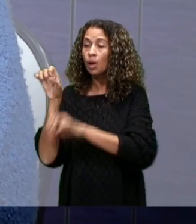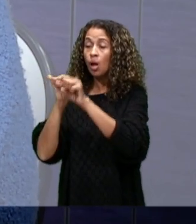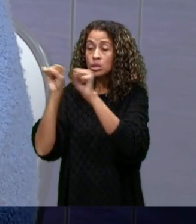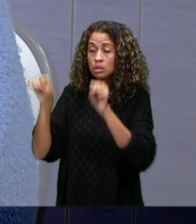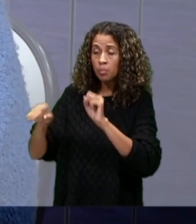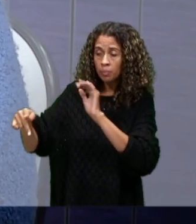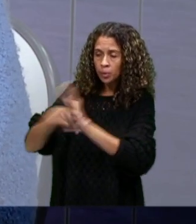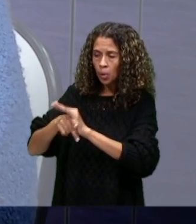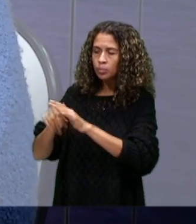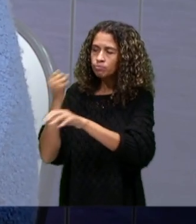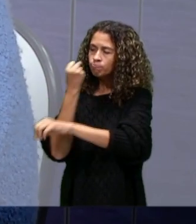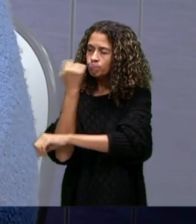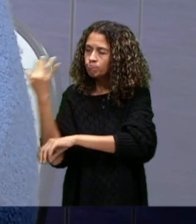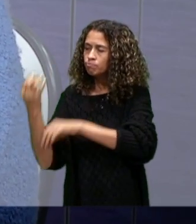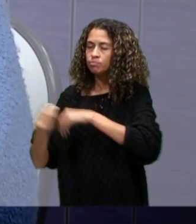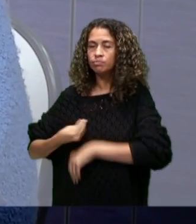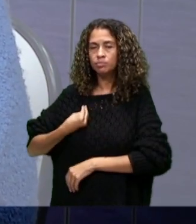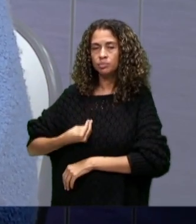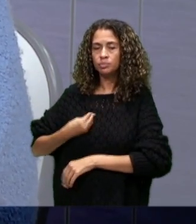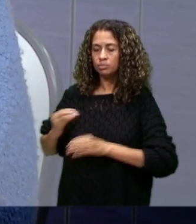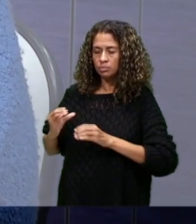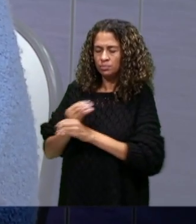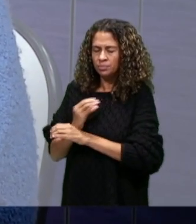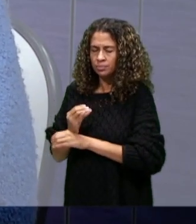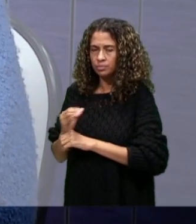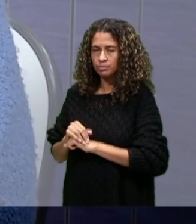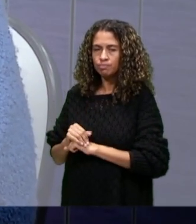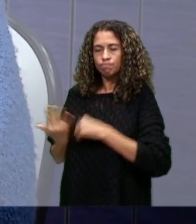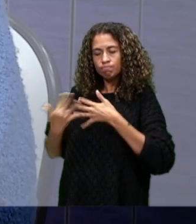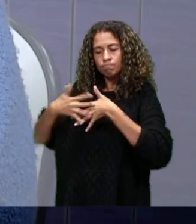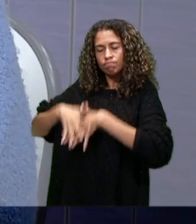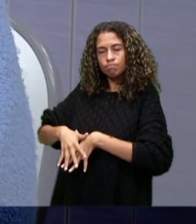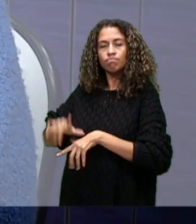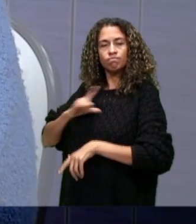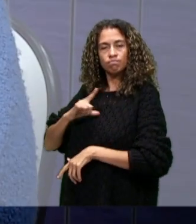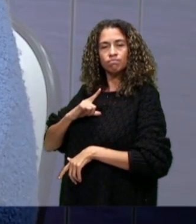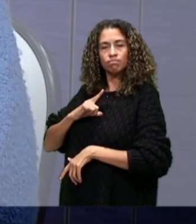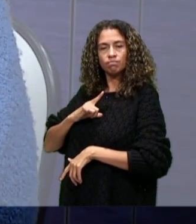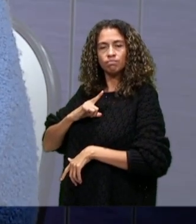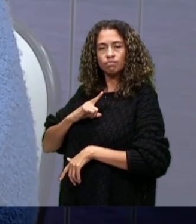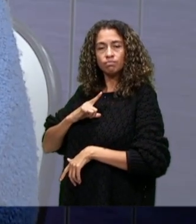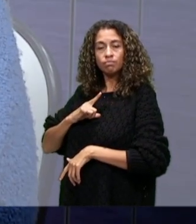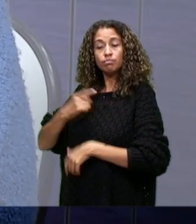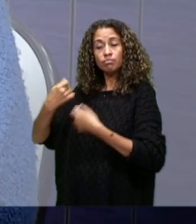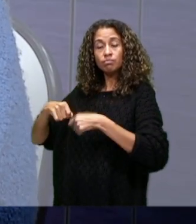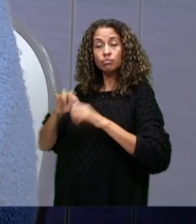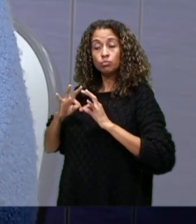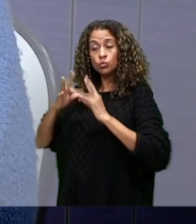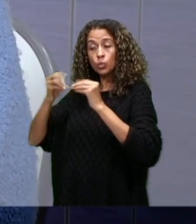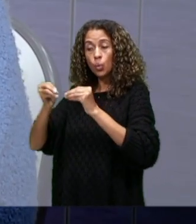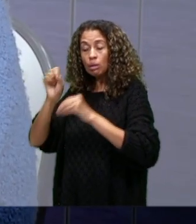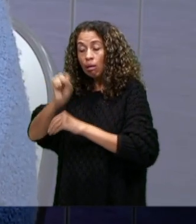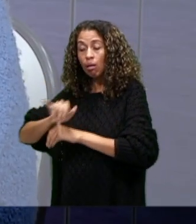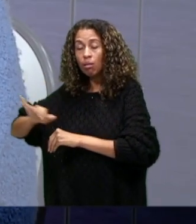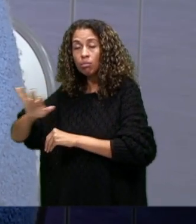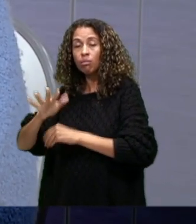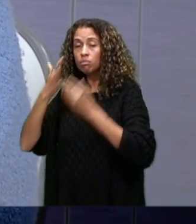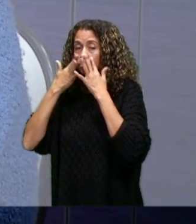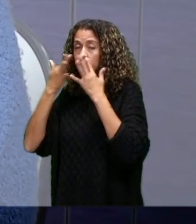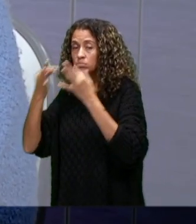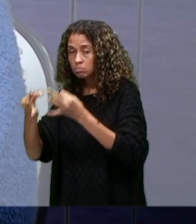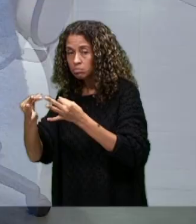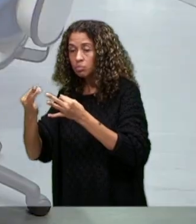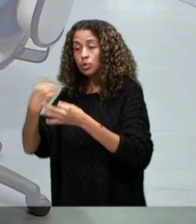socioecológico complexo, de relações complexas. A gente precisa de todas as áreas do conhecimento para que a gente